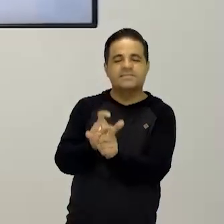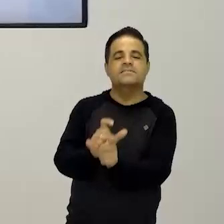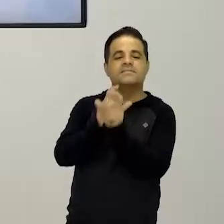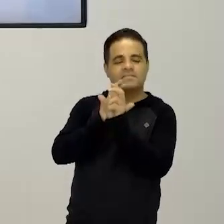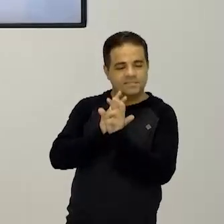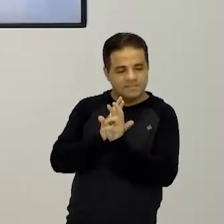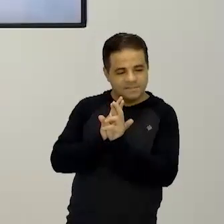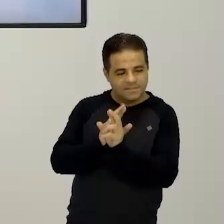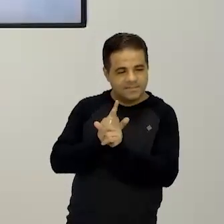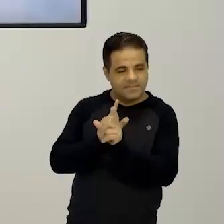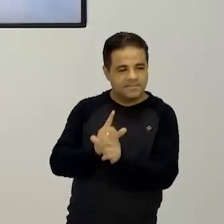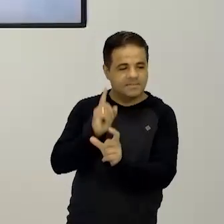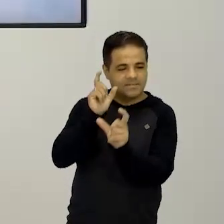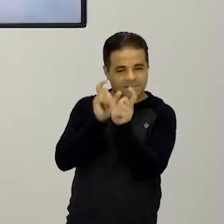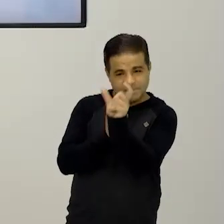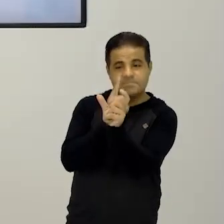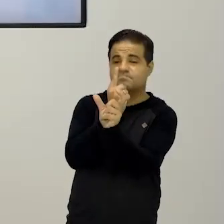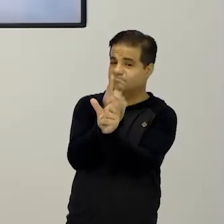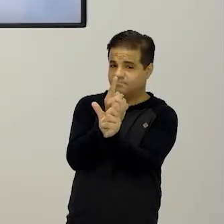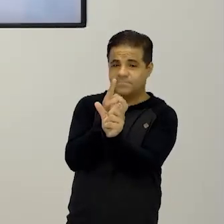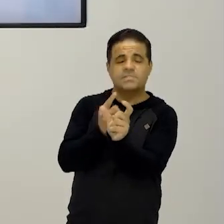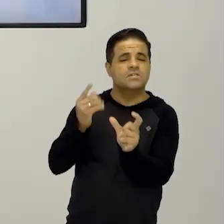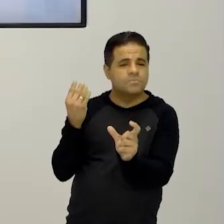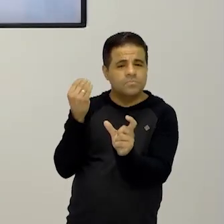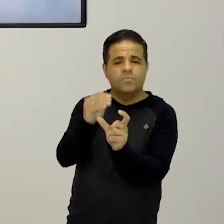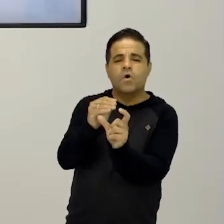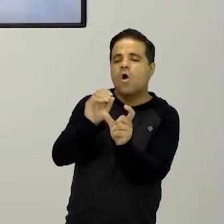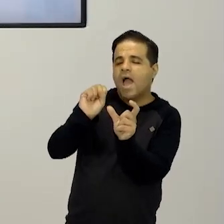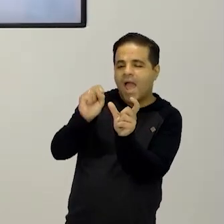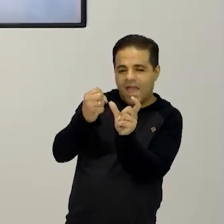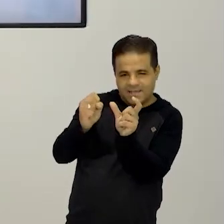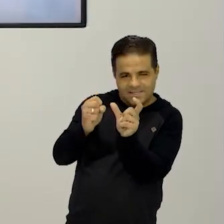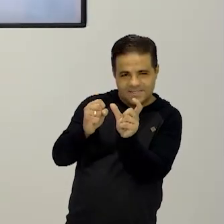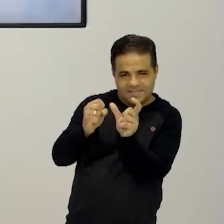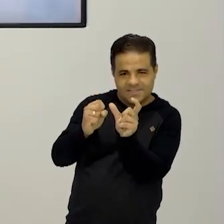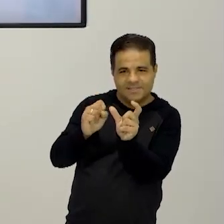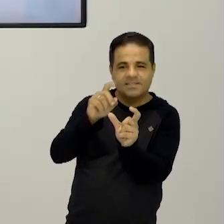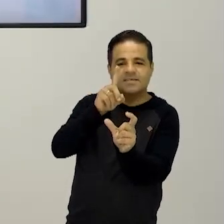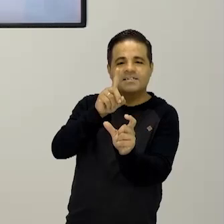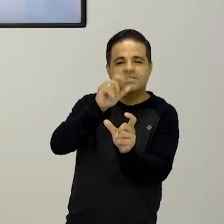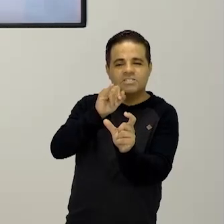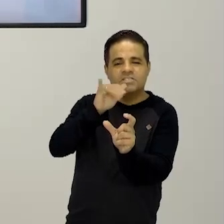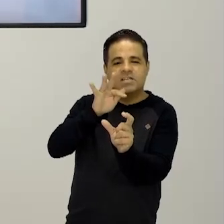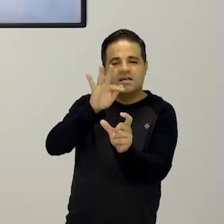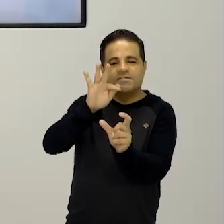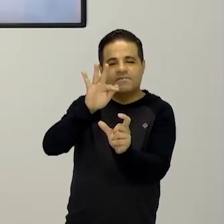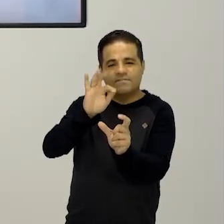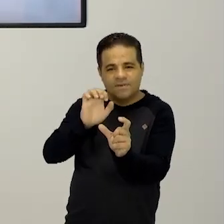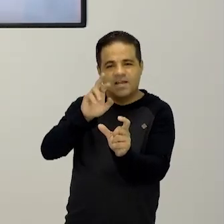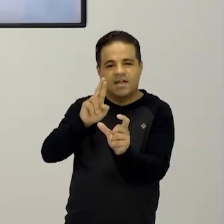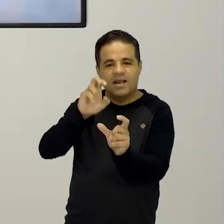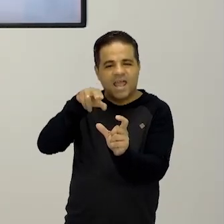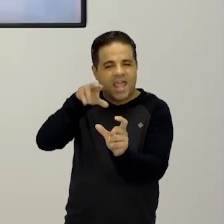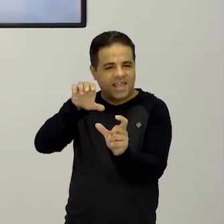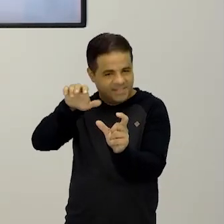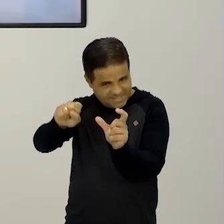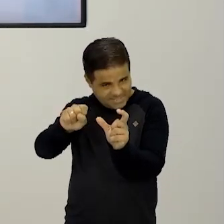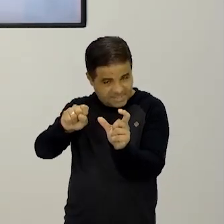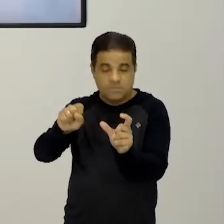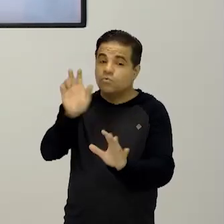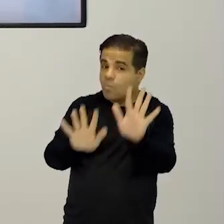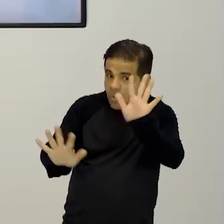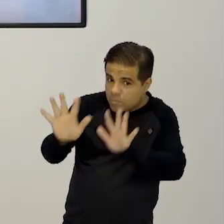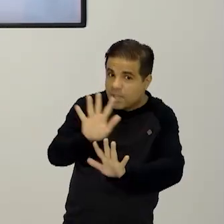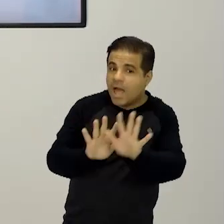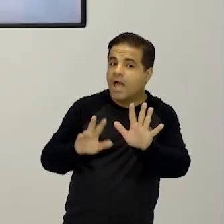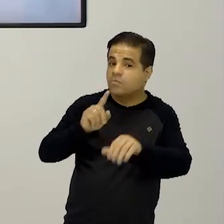quando a gente bota essa palavra no plural, acrescenta aquele Szinho lá, fica differences. Ela passa a ter 3 sílabas, então tem que tomar cuidado